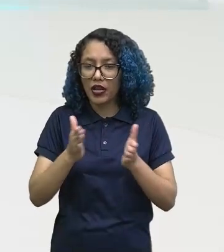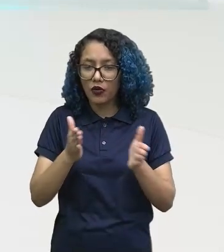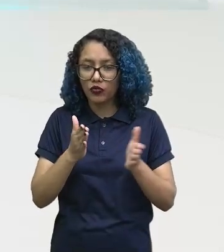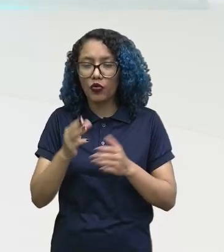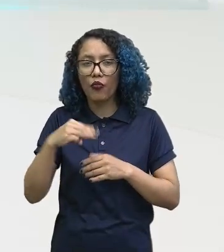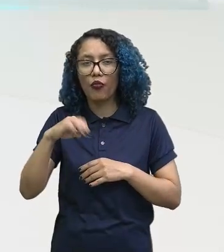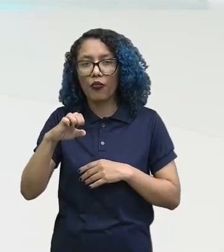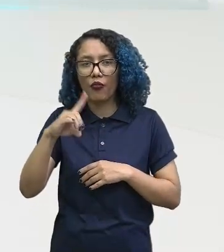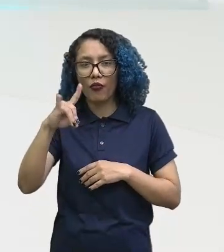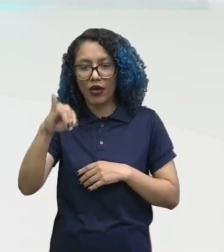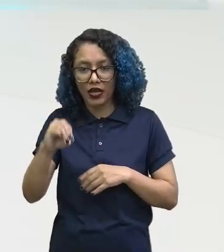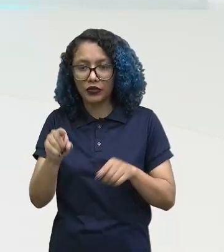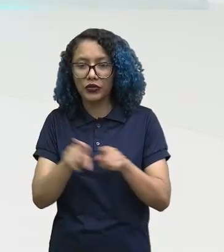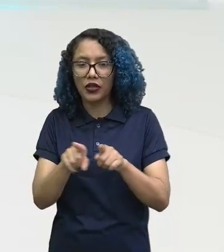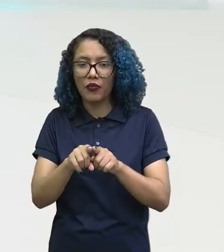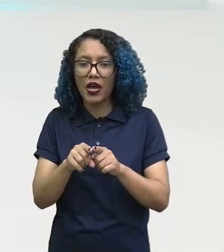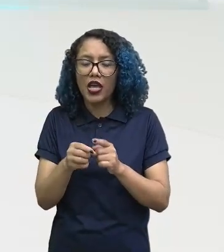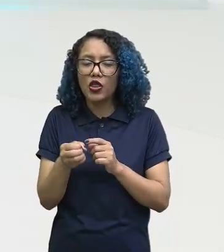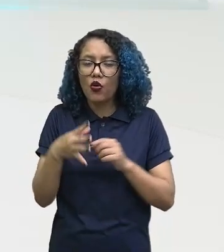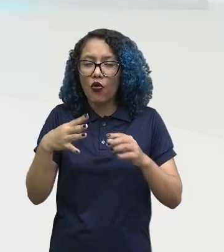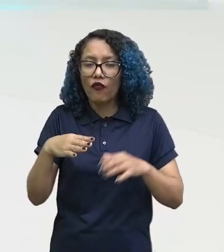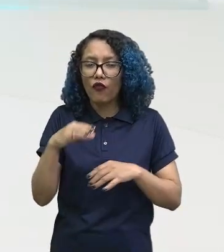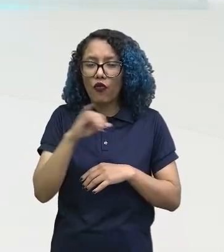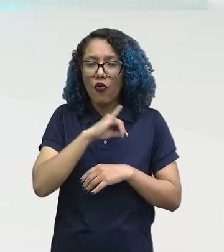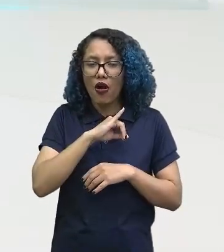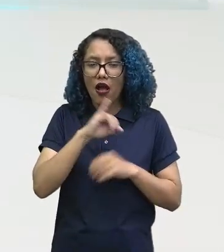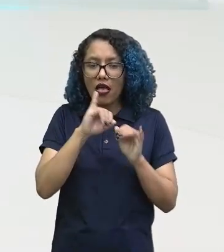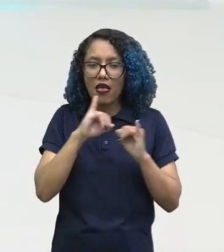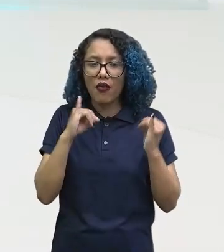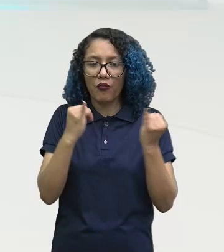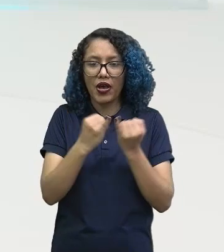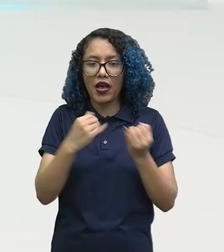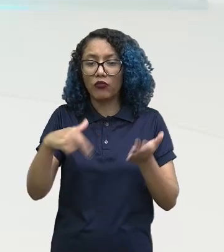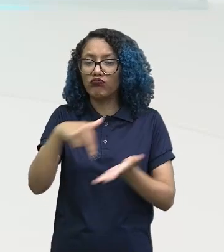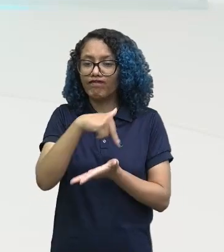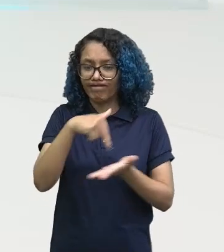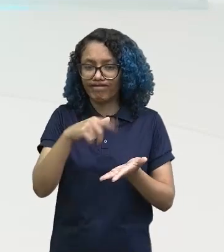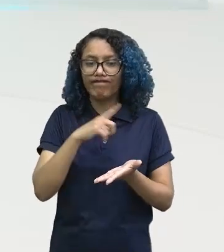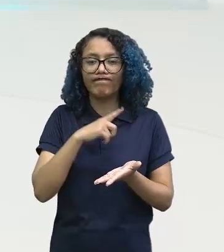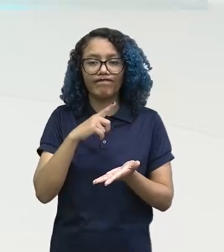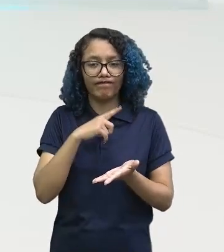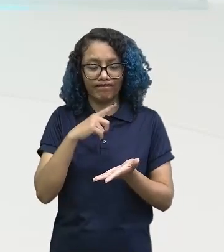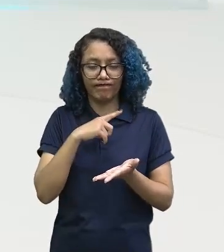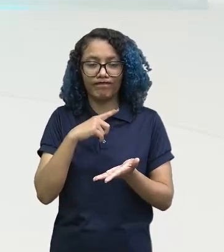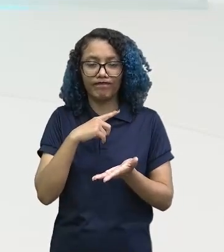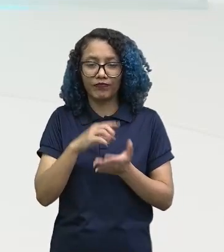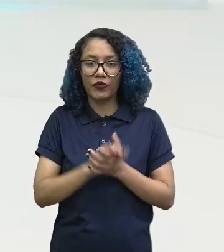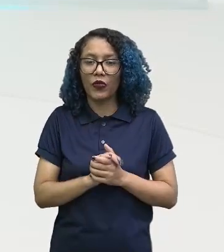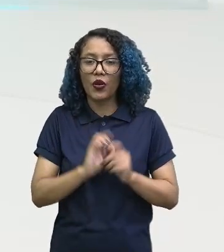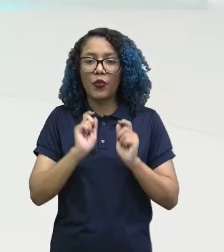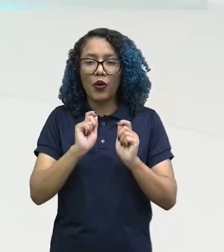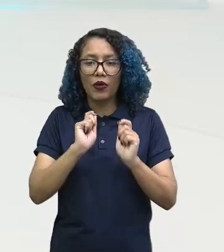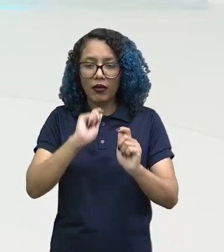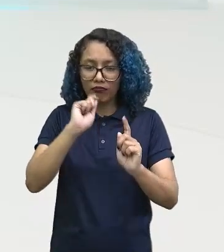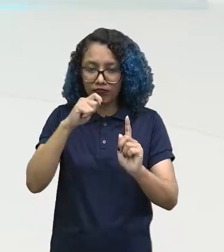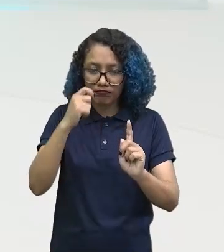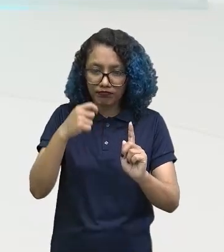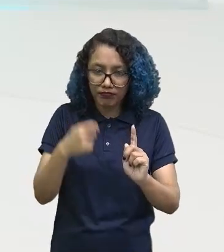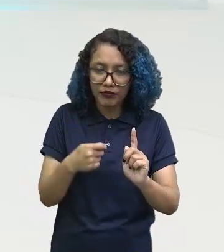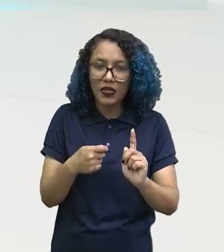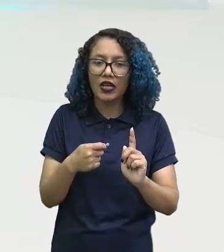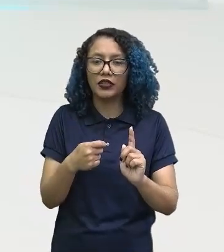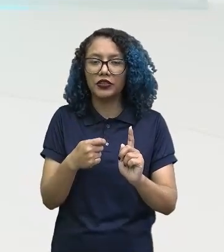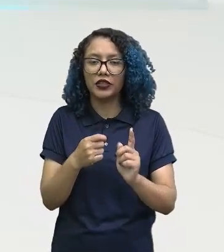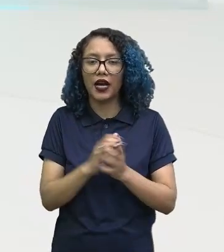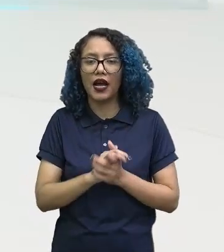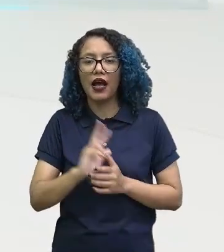dança fúnebre era praticada e dedicada a Hathor, no papel da deusa como guia para os mortos na